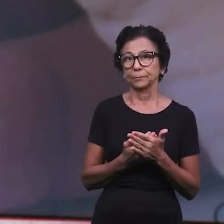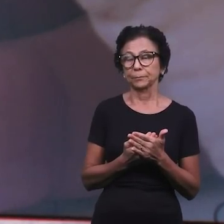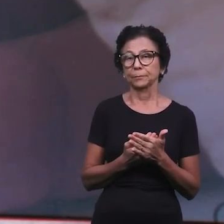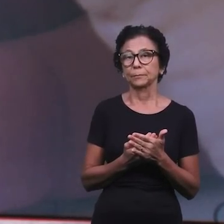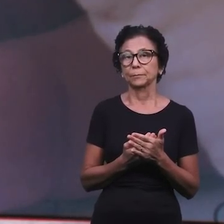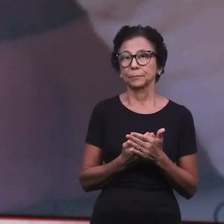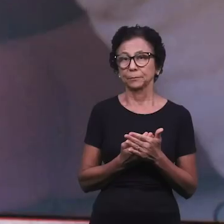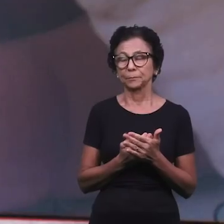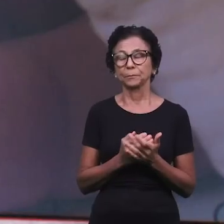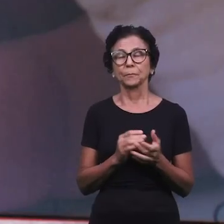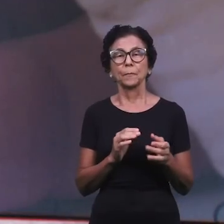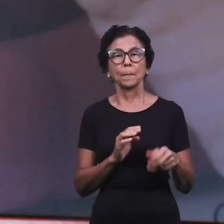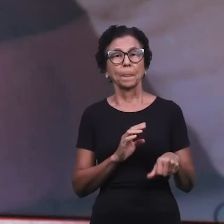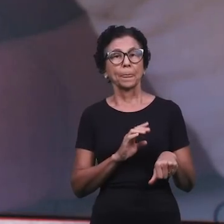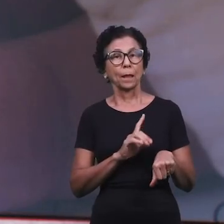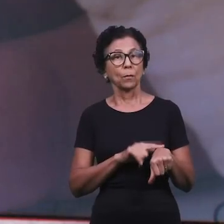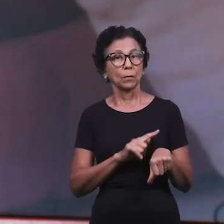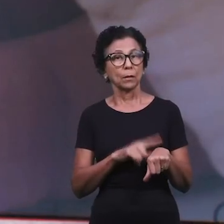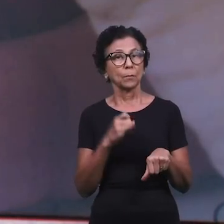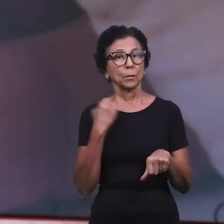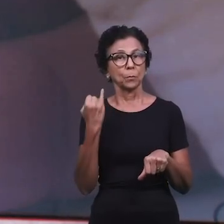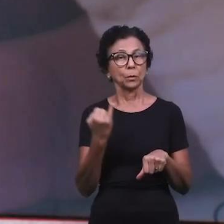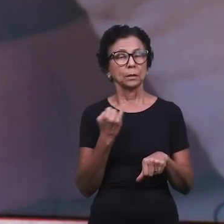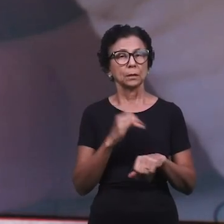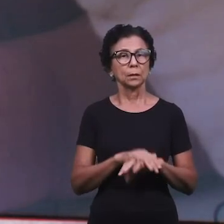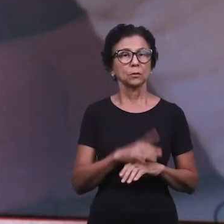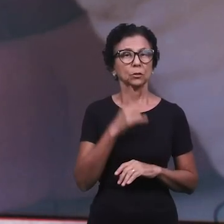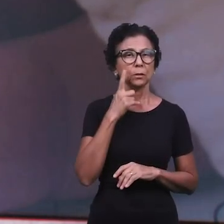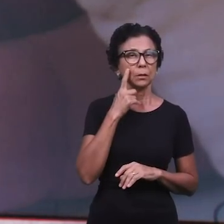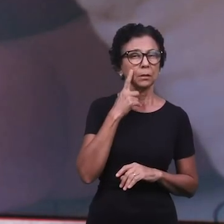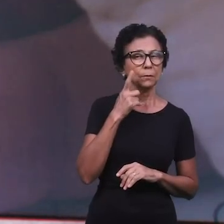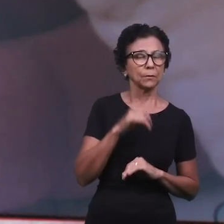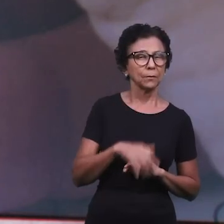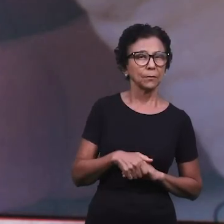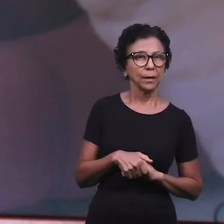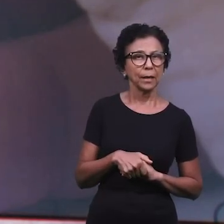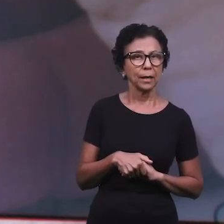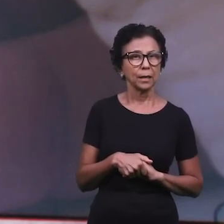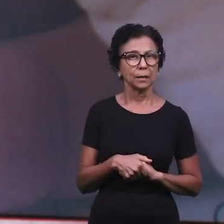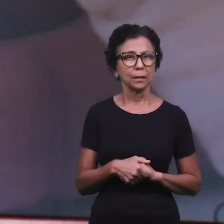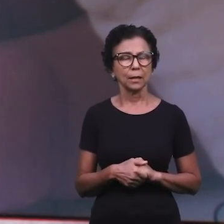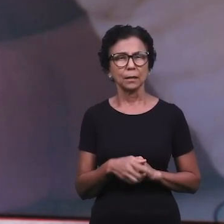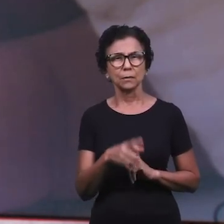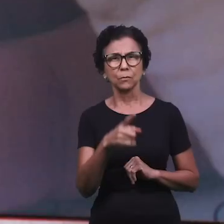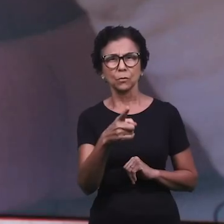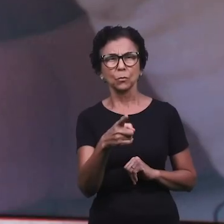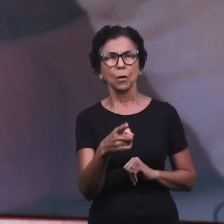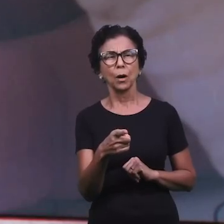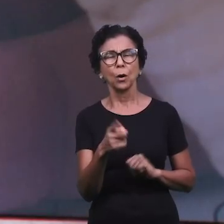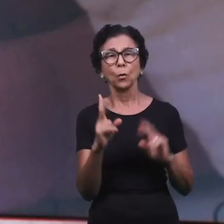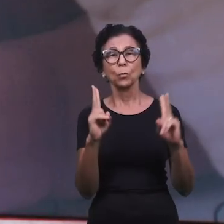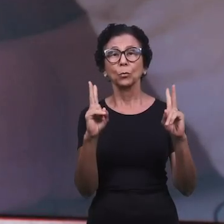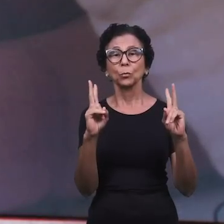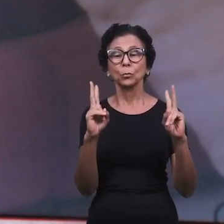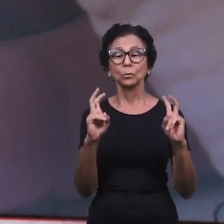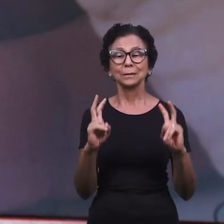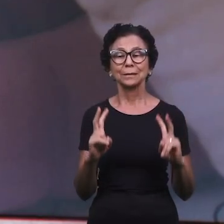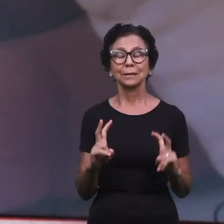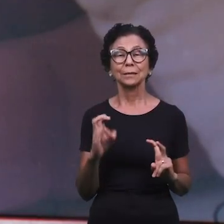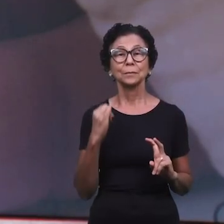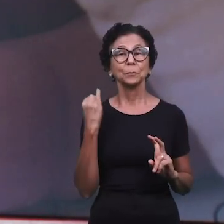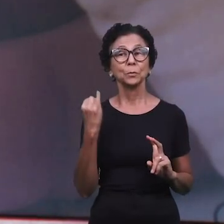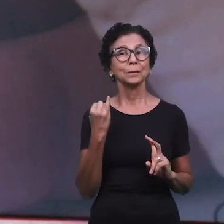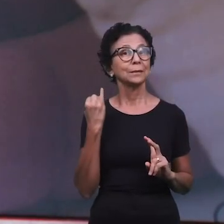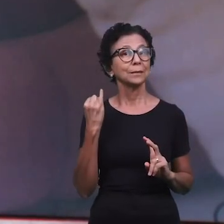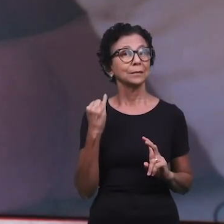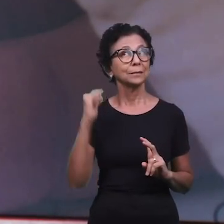bom? Conhecer também, de acordo com o seu concurso, com a sua banca, que é a organizadora, saber quais são os temas mais